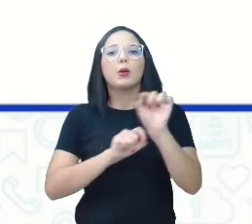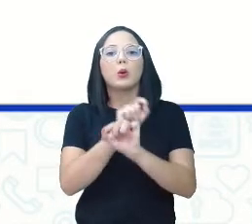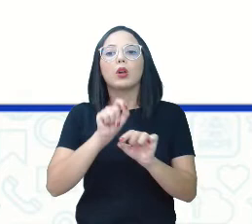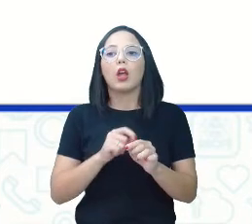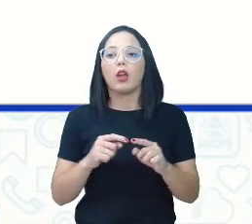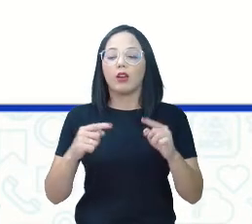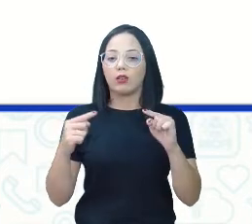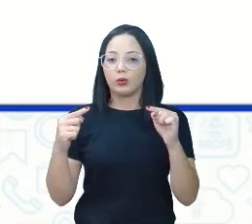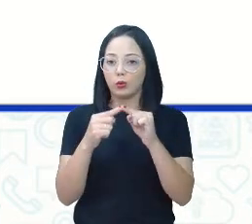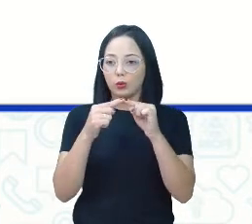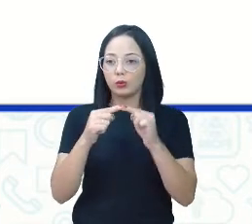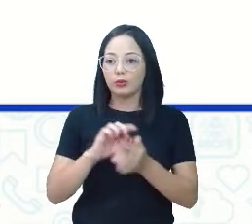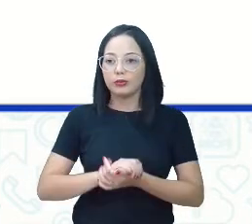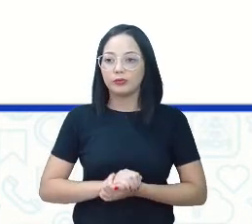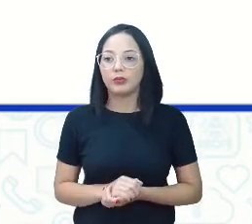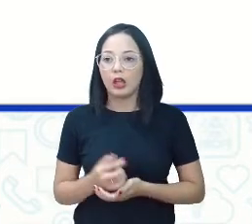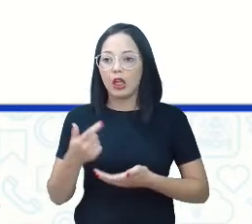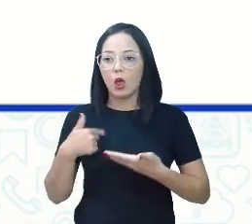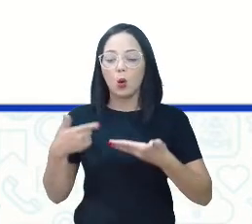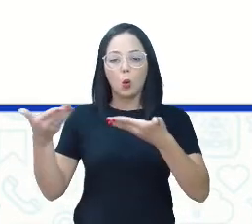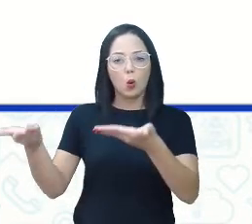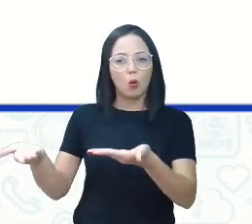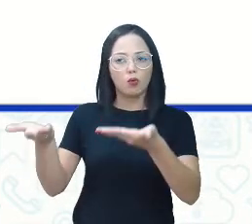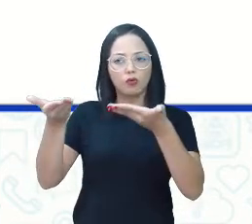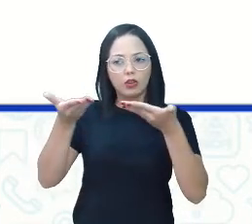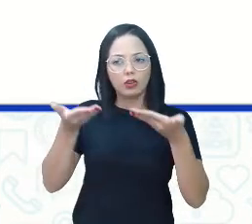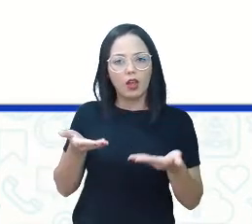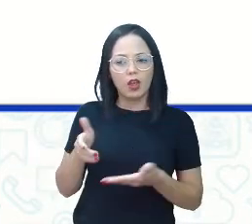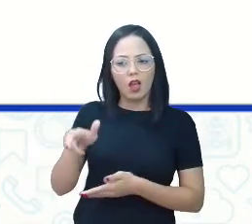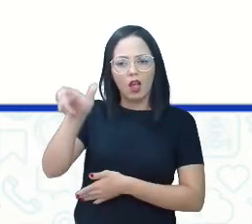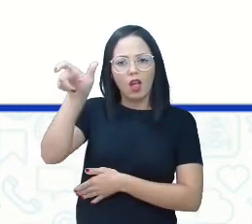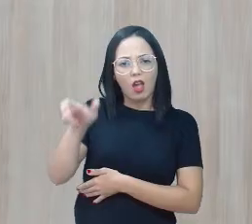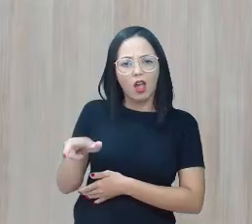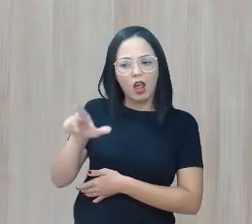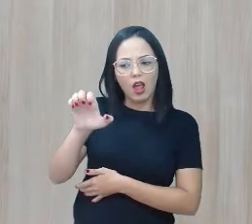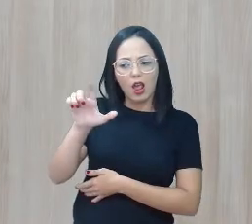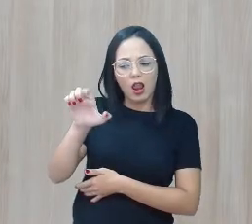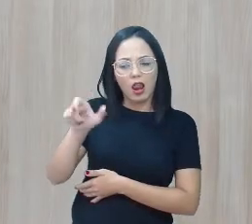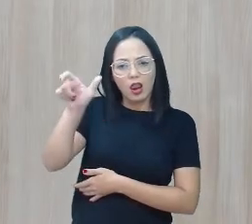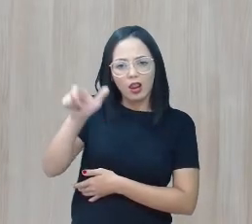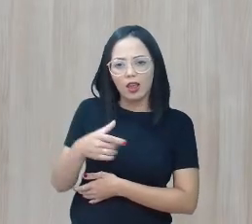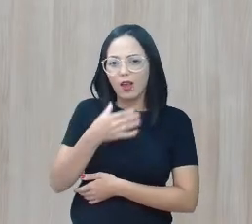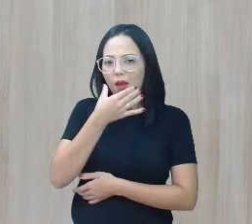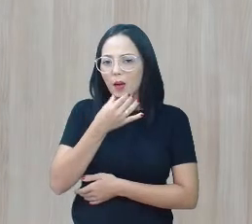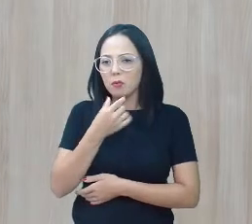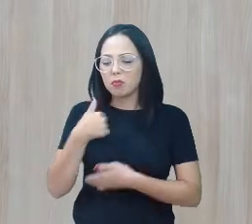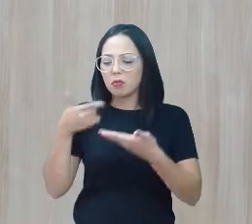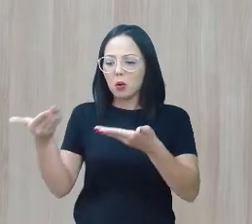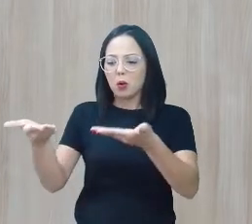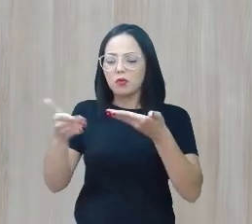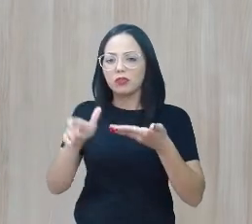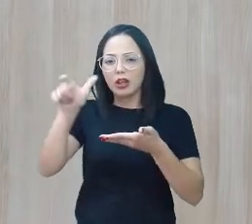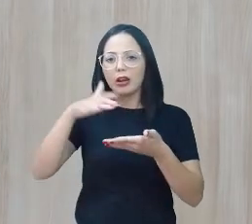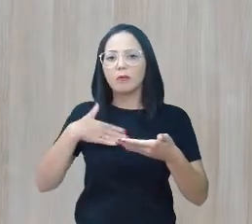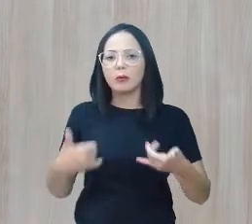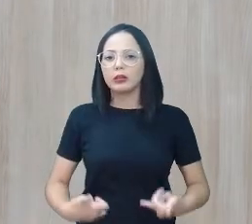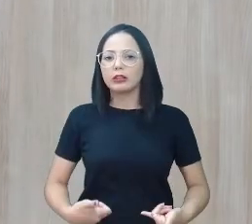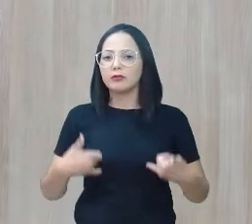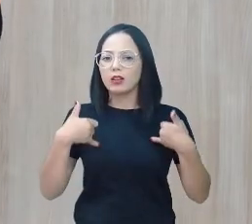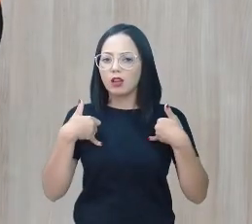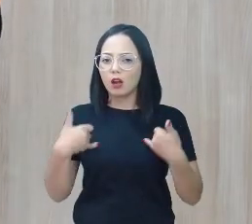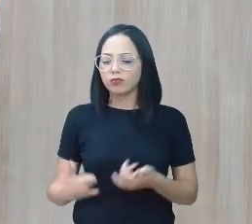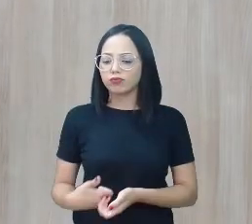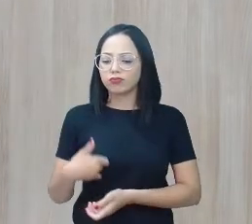culto. Convidei ele, por exemplo, você está falando e fala assim, convidei ele para o meu aniversário,